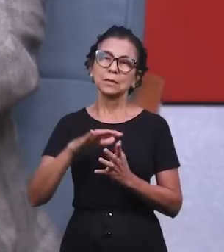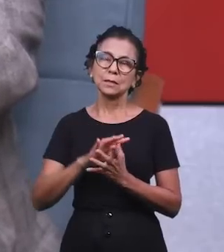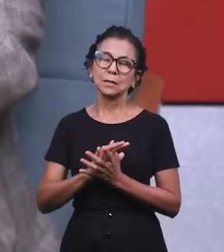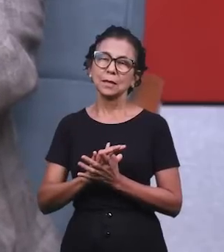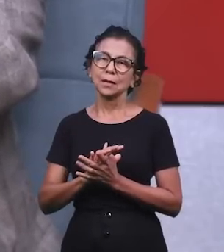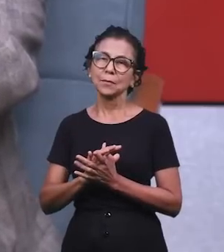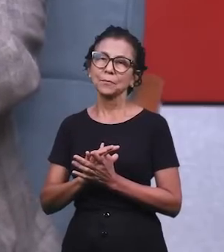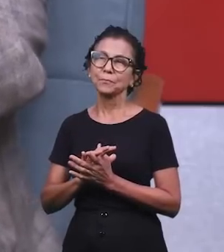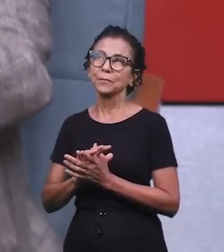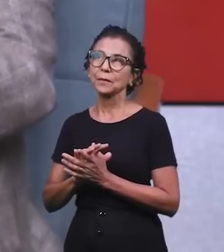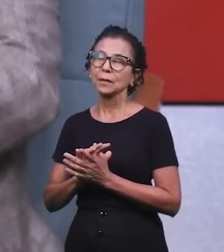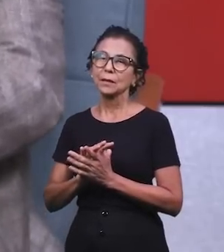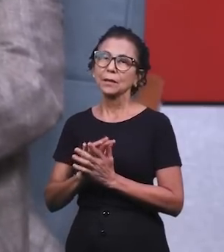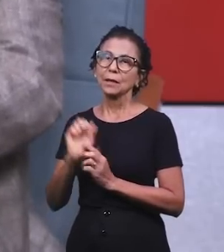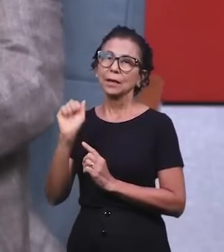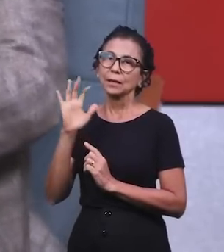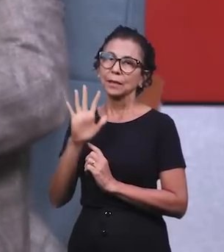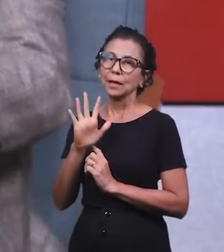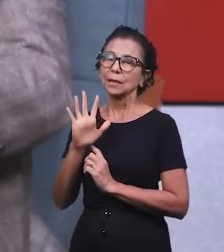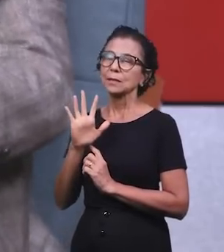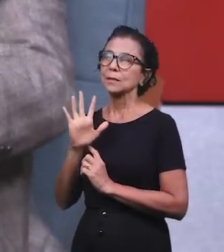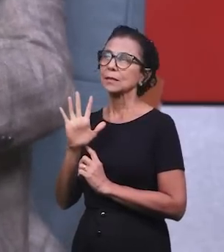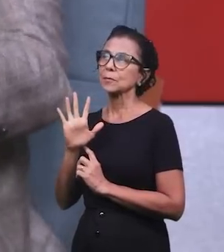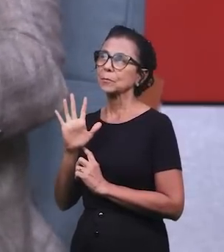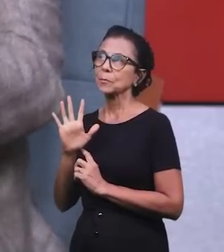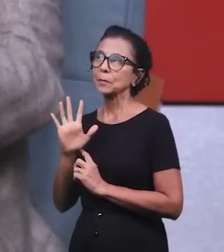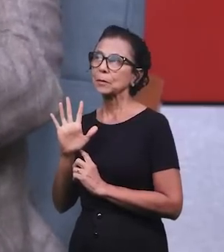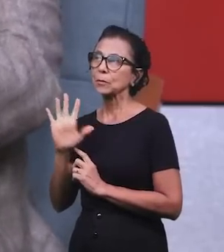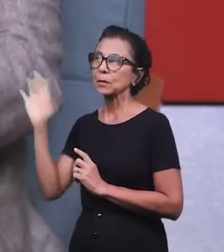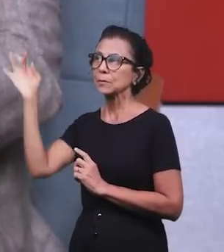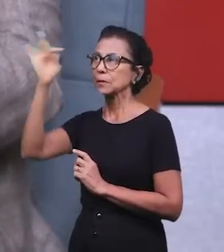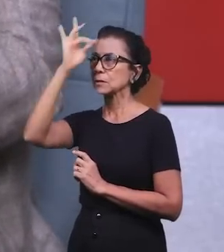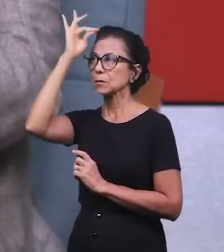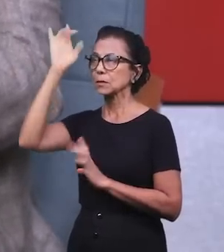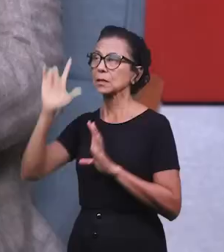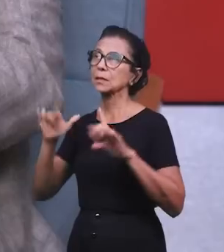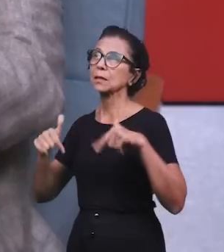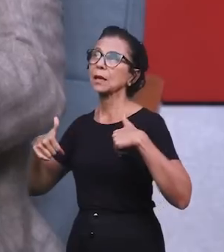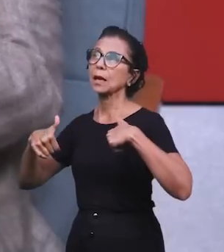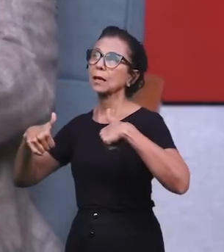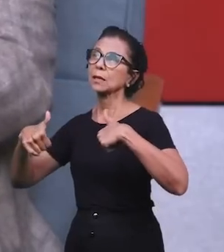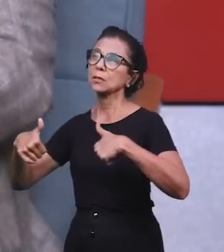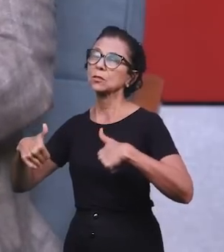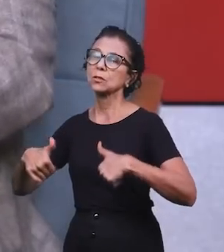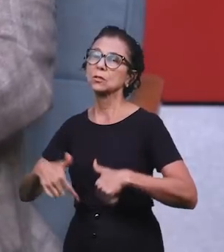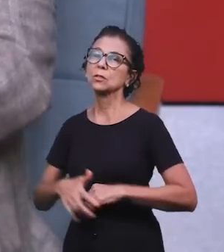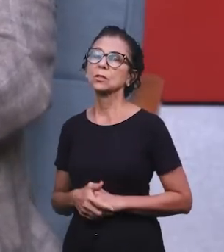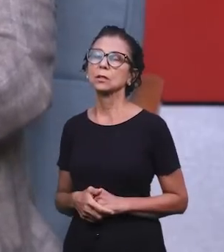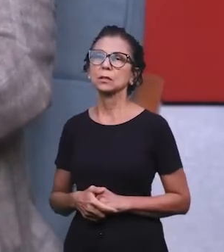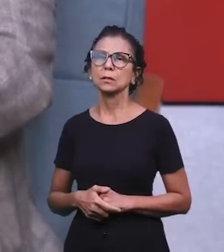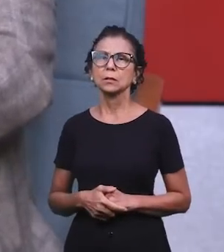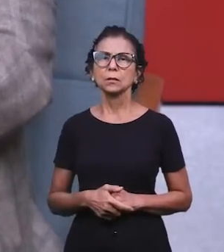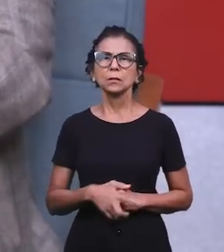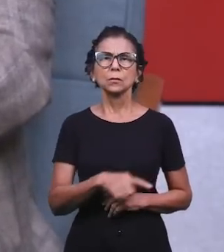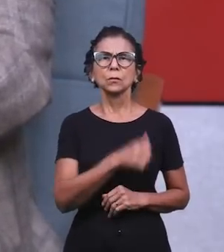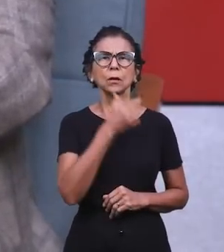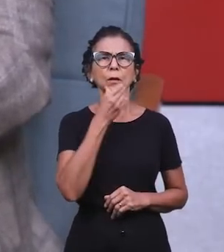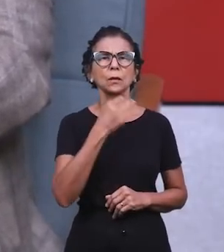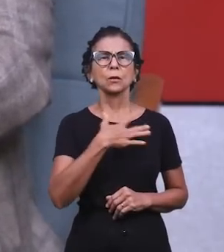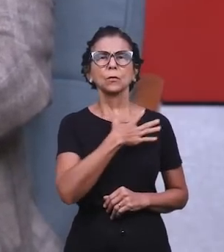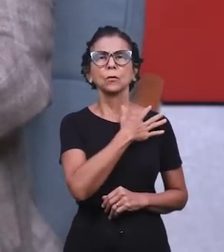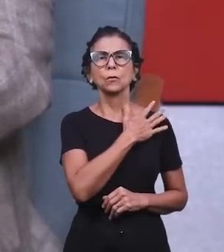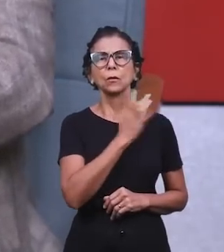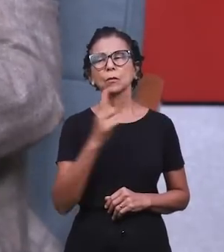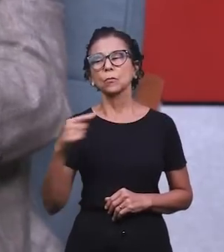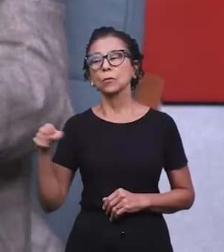a operação do Espírito Santo. Aquele homem, quando foi ali, por que Jesus faz menção da